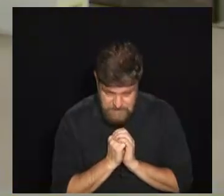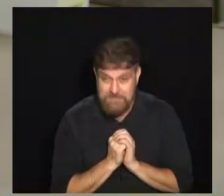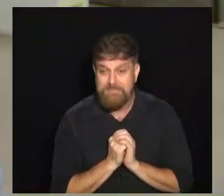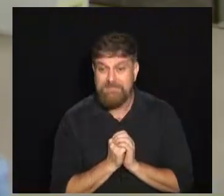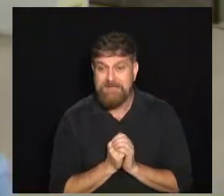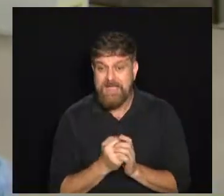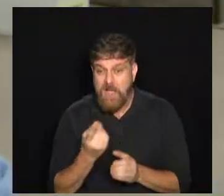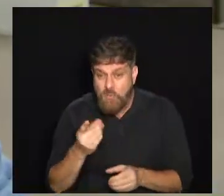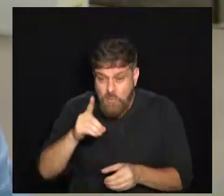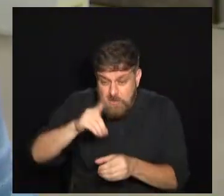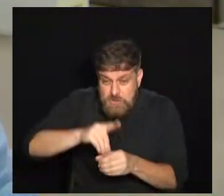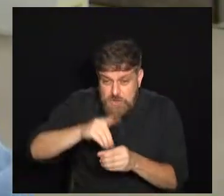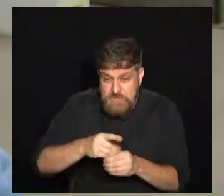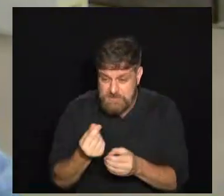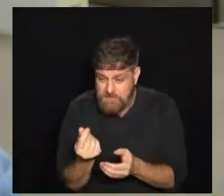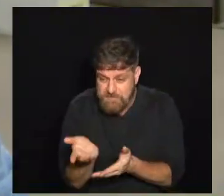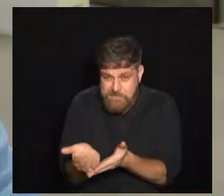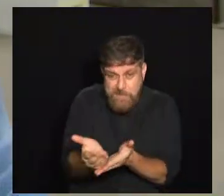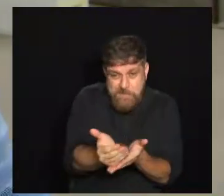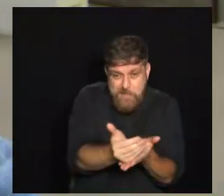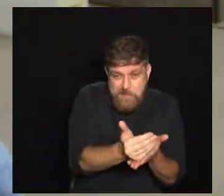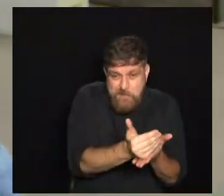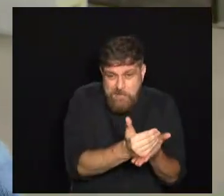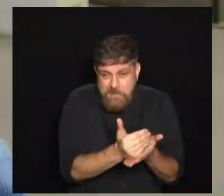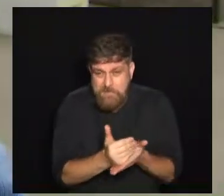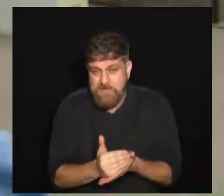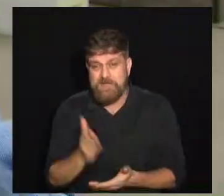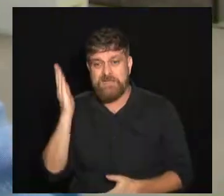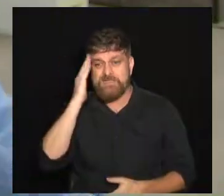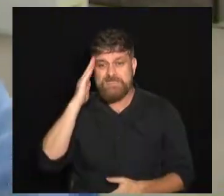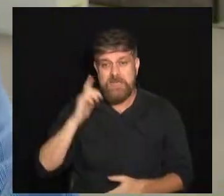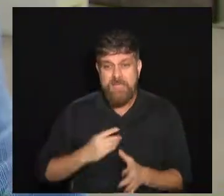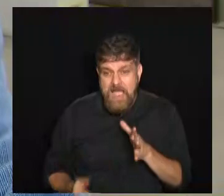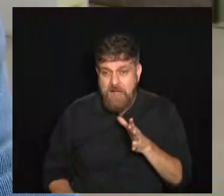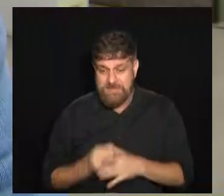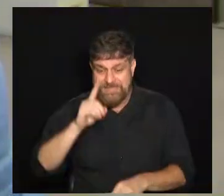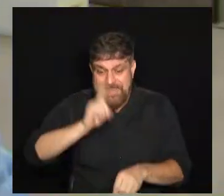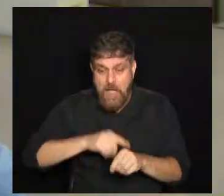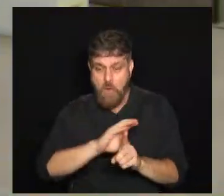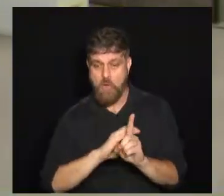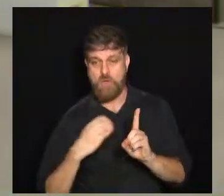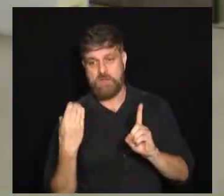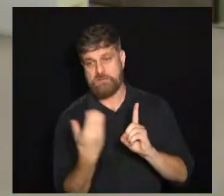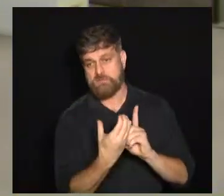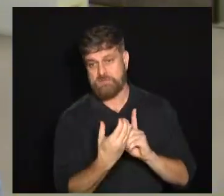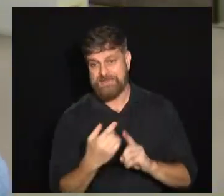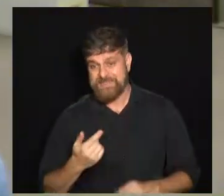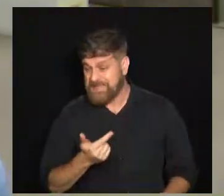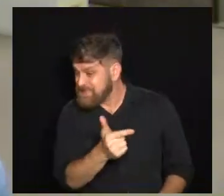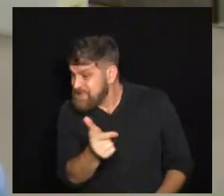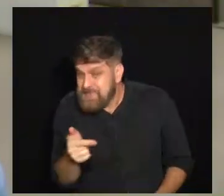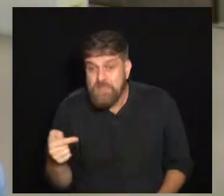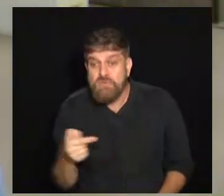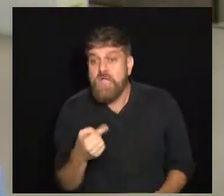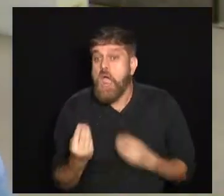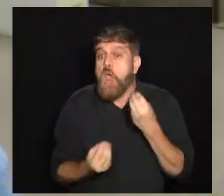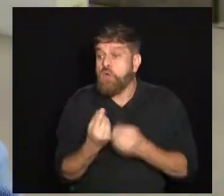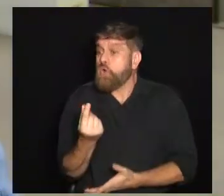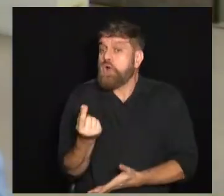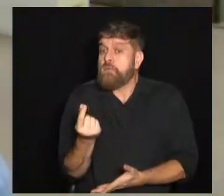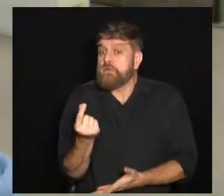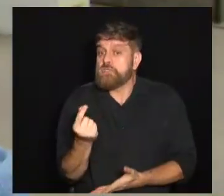as ofertas e dízimos na igreja é sabido que é feita durante o culto. E não tendo culto,